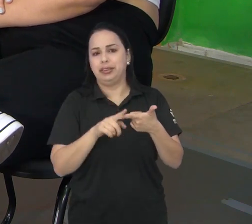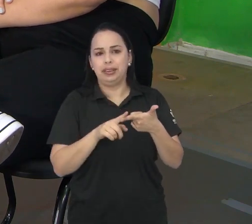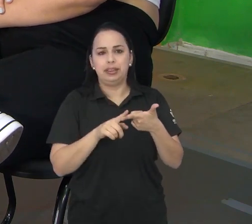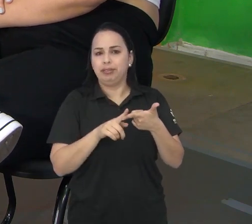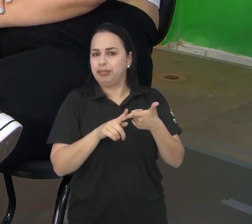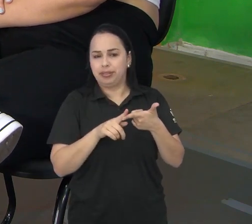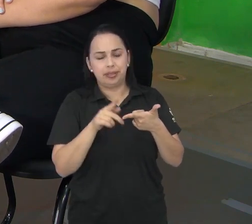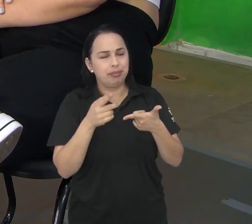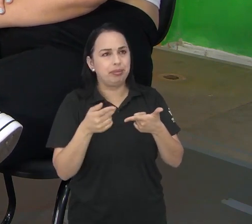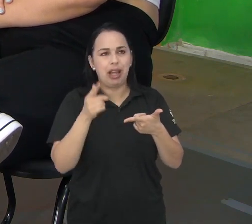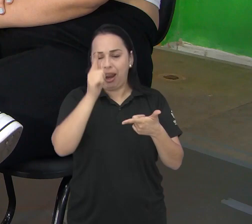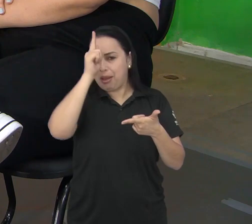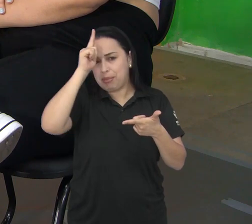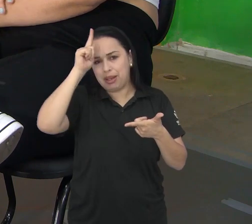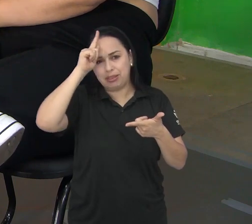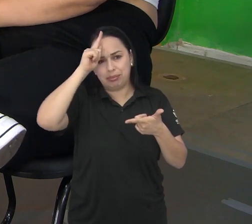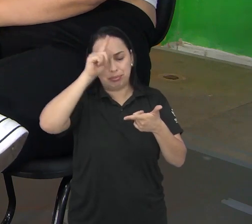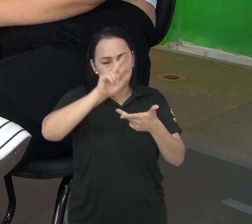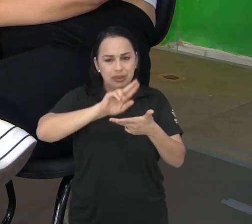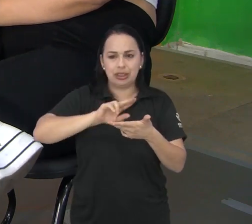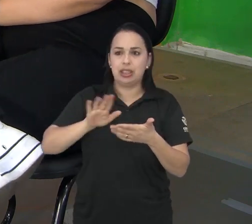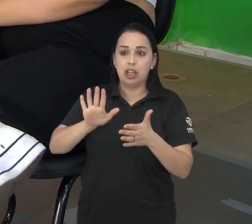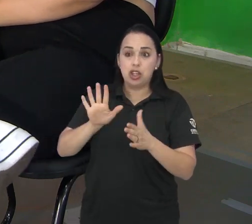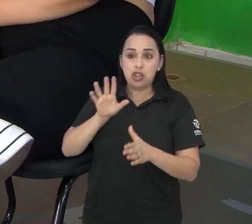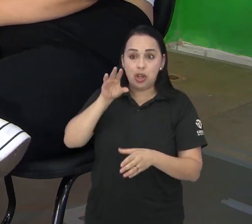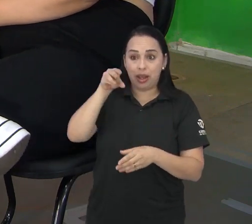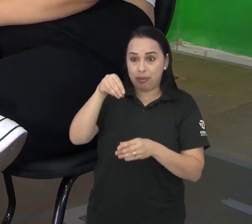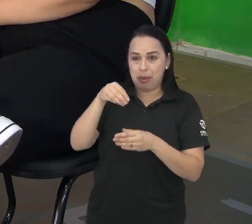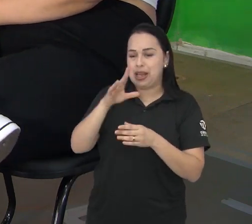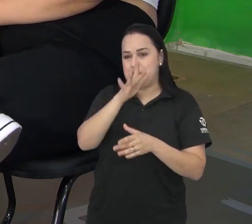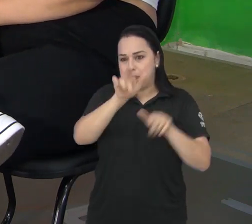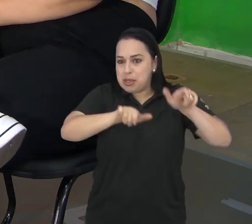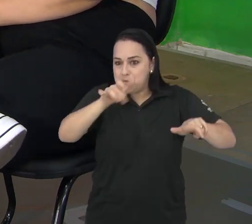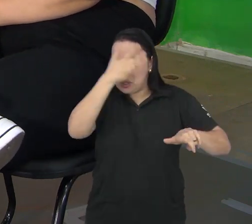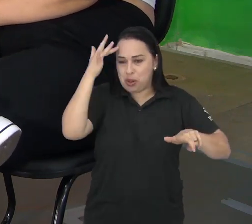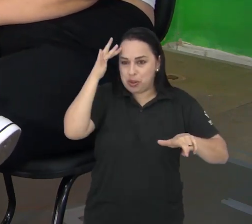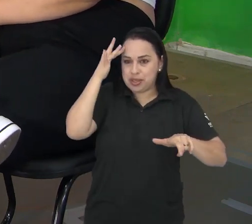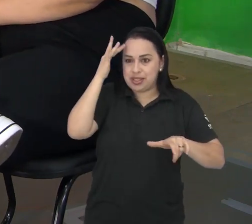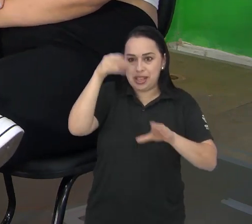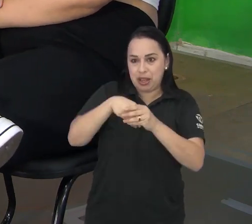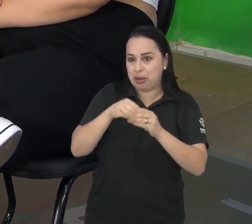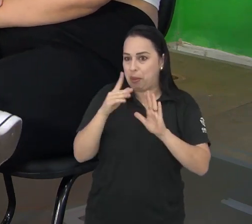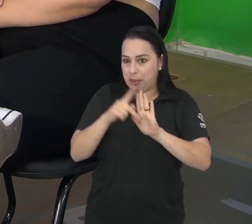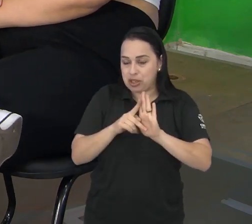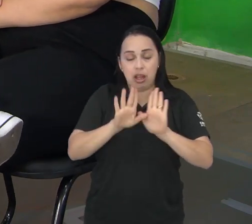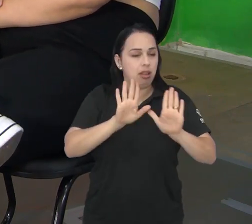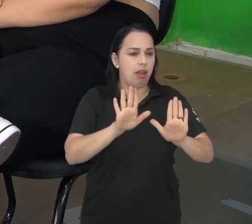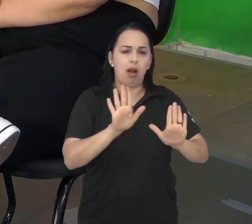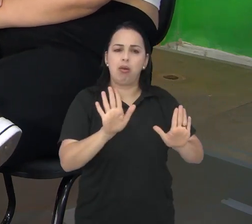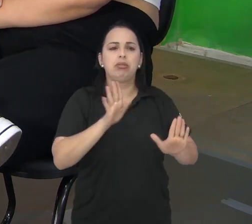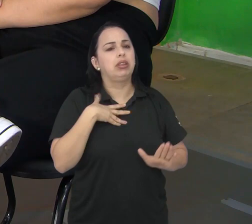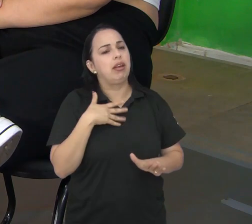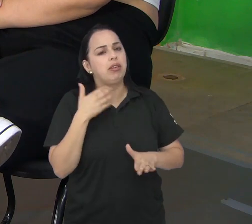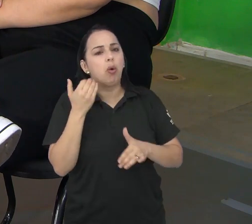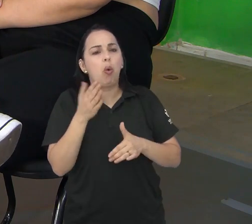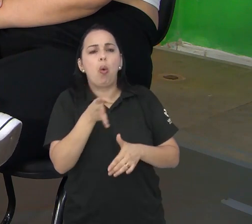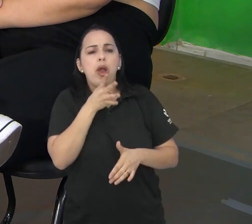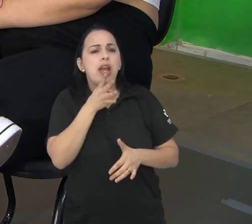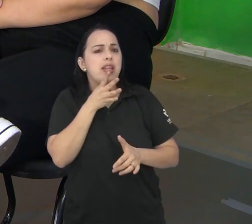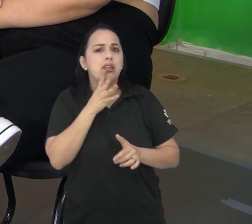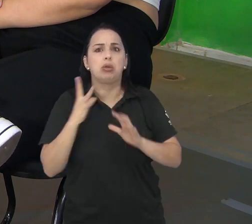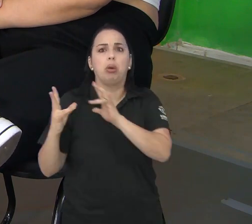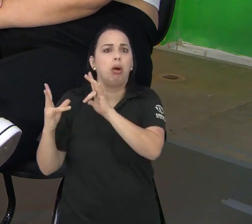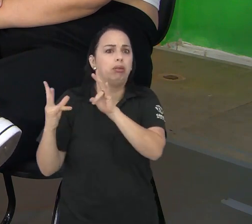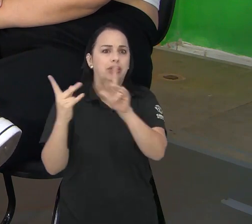vezes, da Alemanha, enfim. Não só gente dentro do projeto, mas não só, a galera ali, você tá ali, então você começa a conhecer